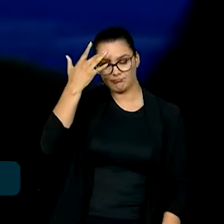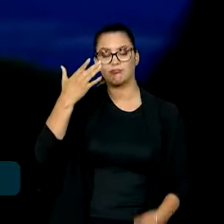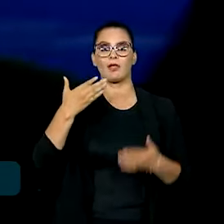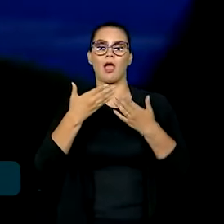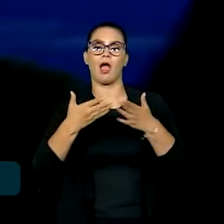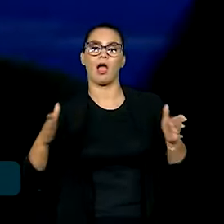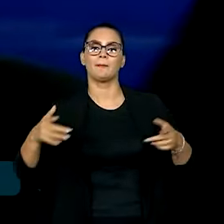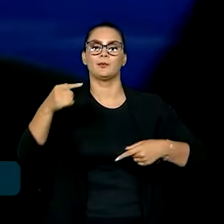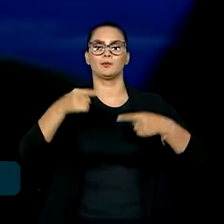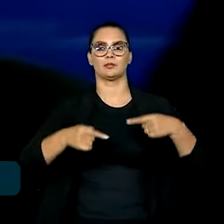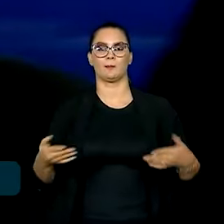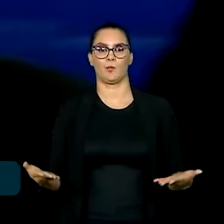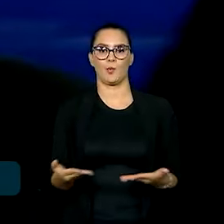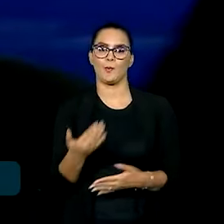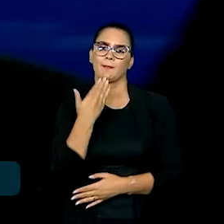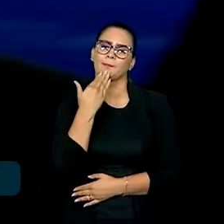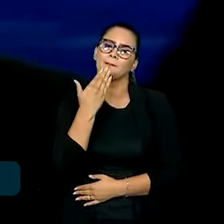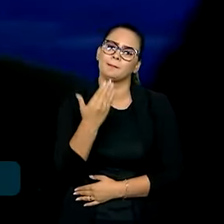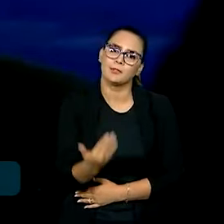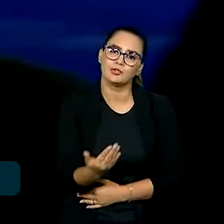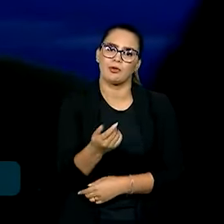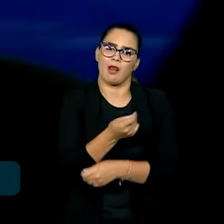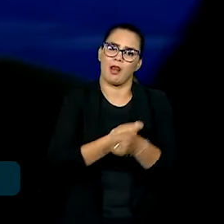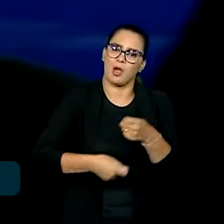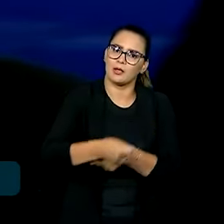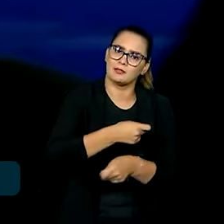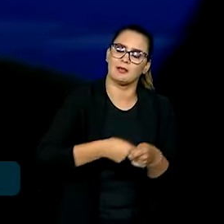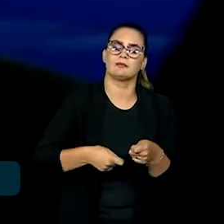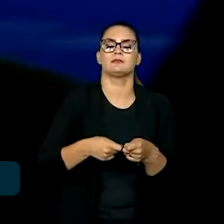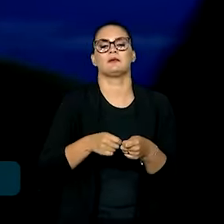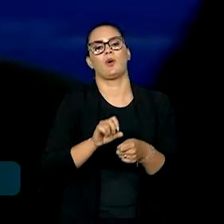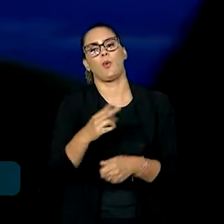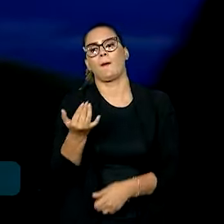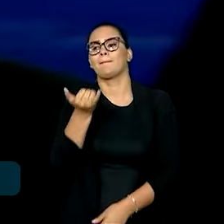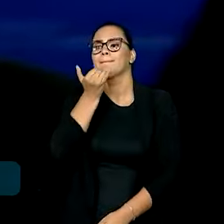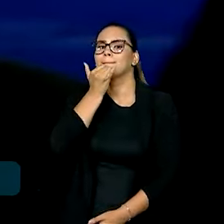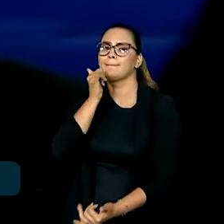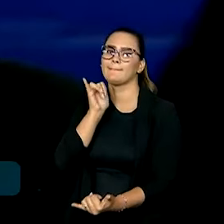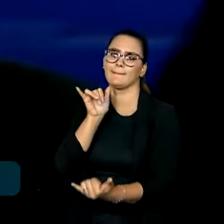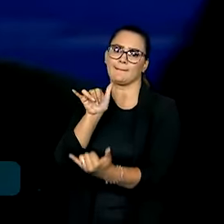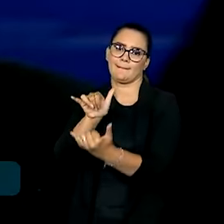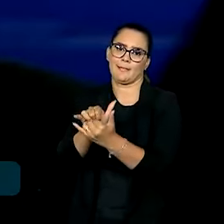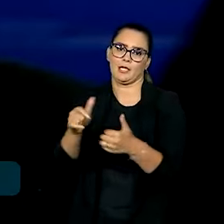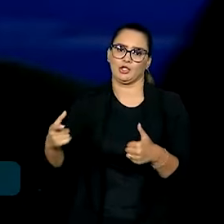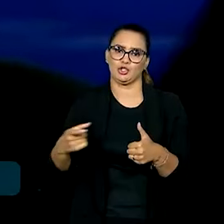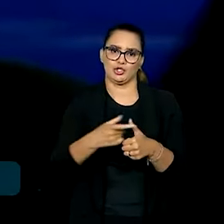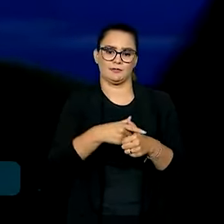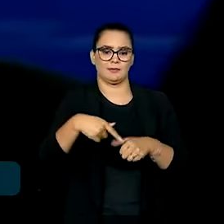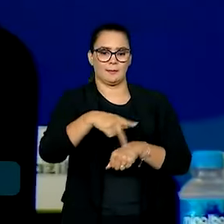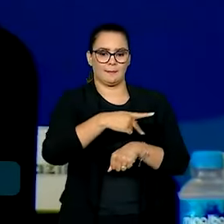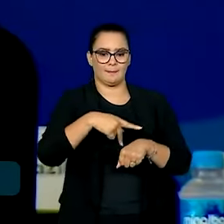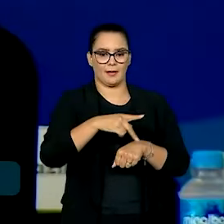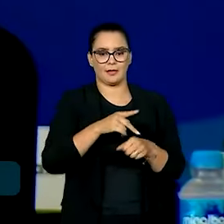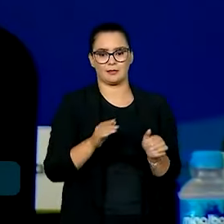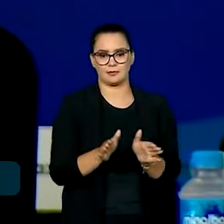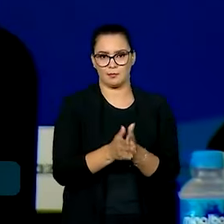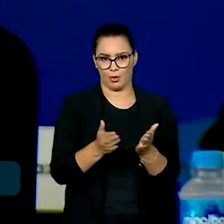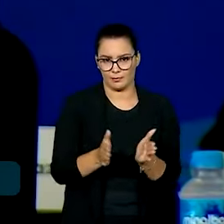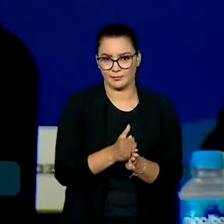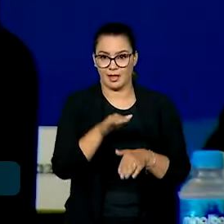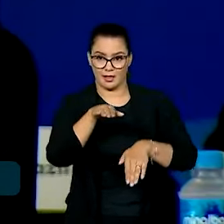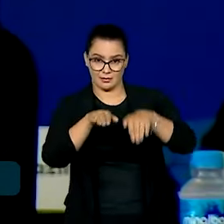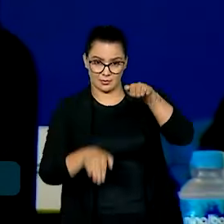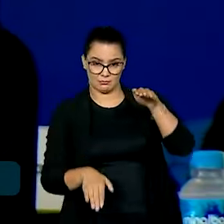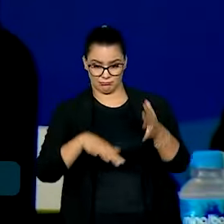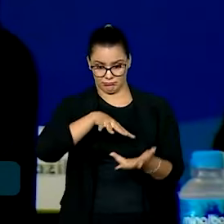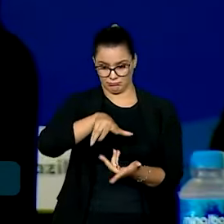abriu o debate de hoje pedindo a renegociação ou o perdão das dívidas de países pobres. A desigualdade global